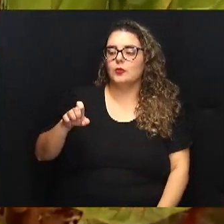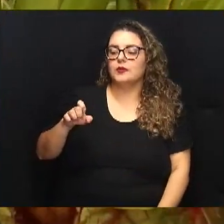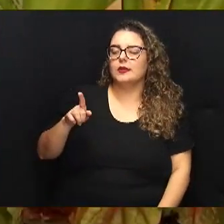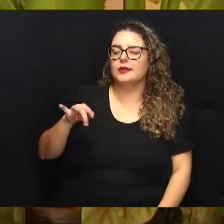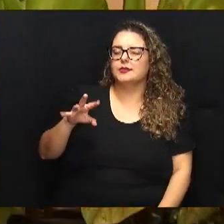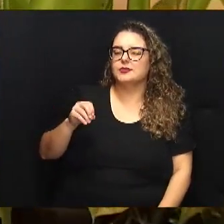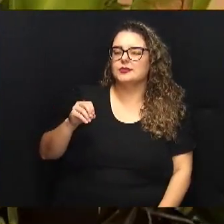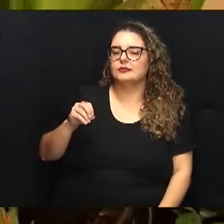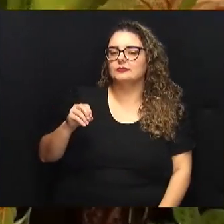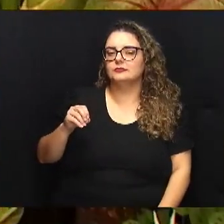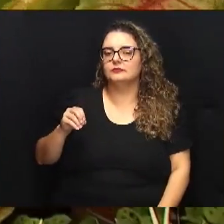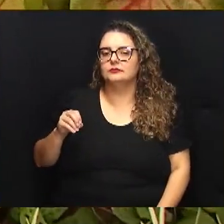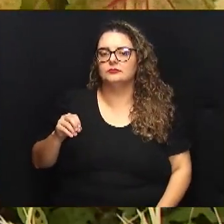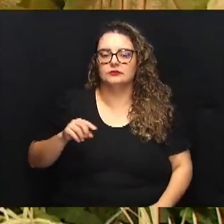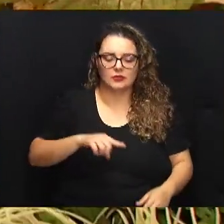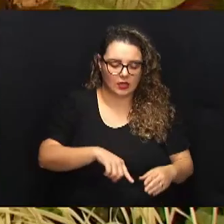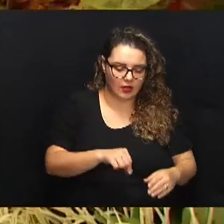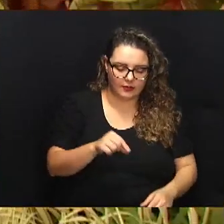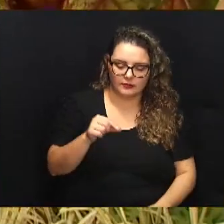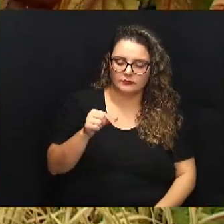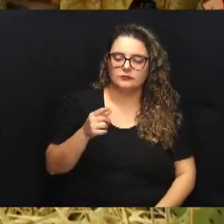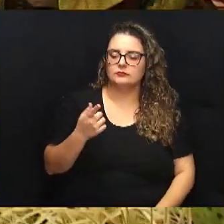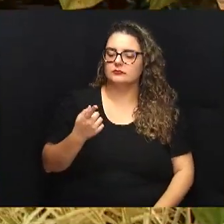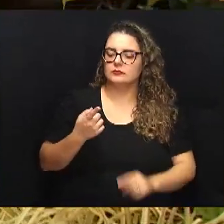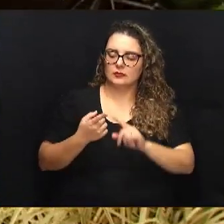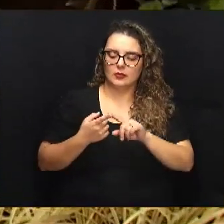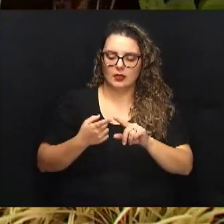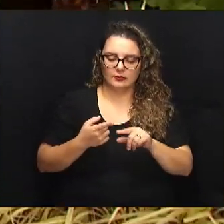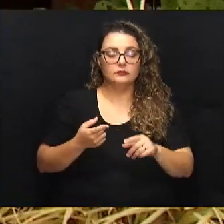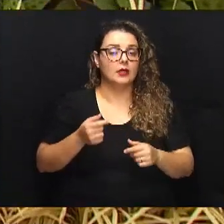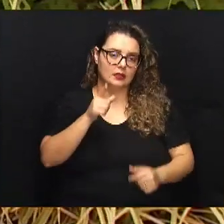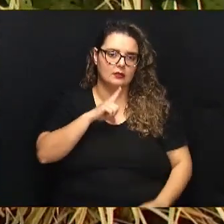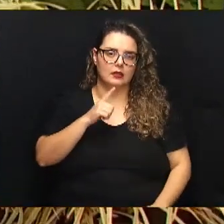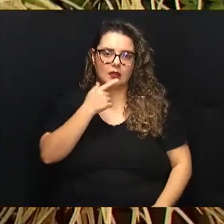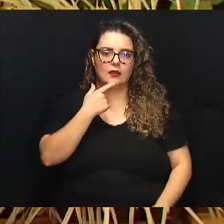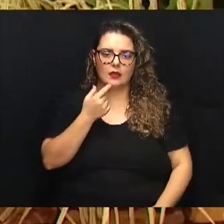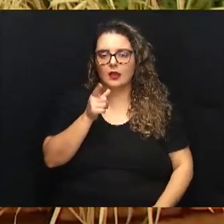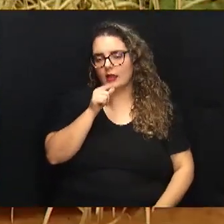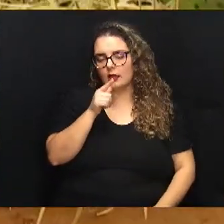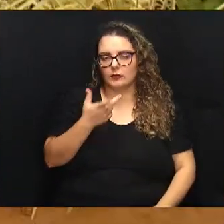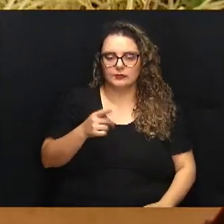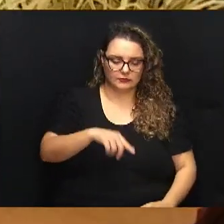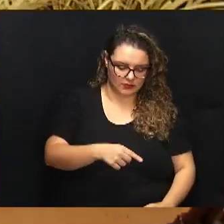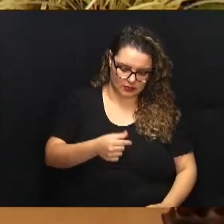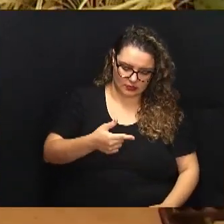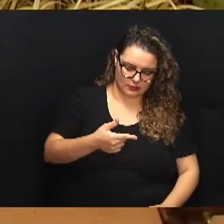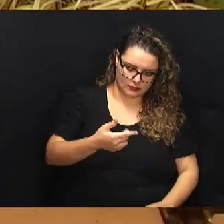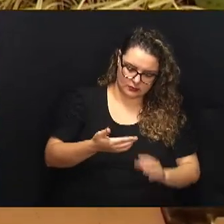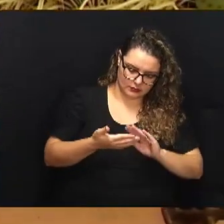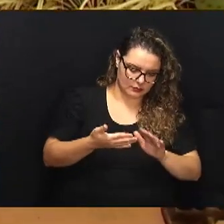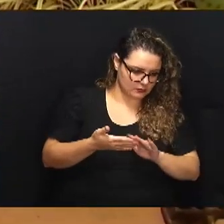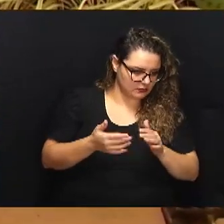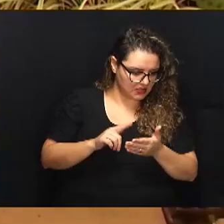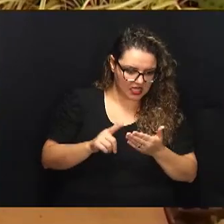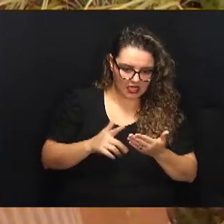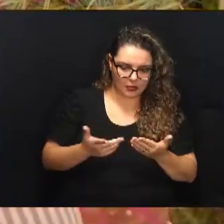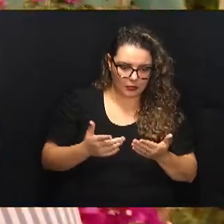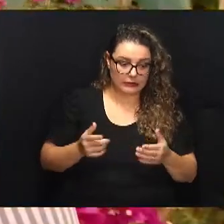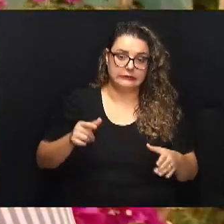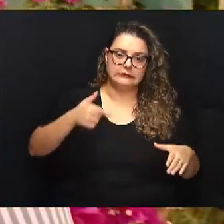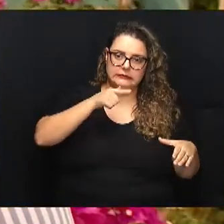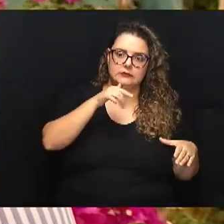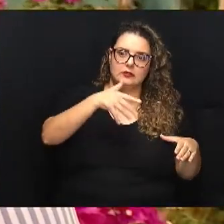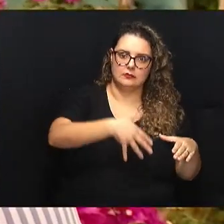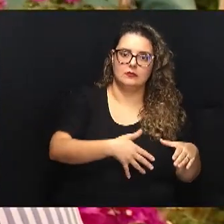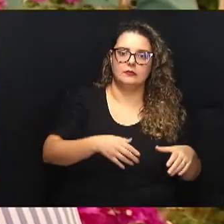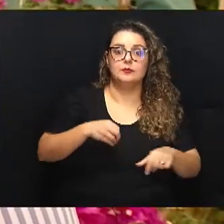seu dedinho sai sujinho, tá ok. Tá com água. Se ela sair seca, você tem que fazer a rega. Mas isso eu indico para os